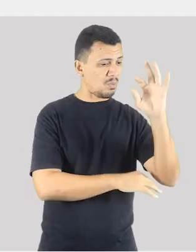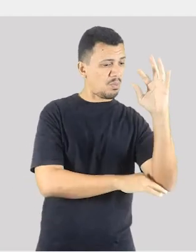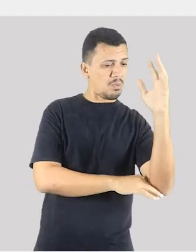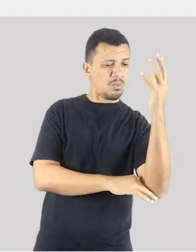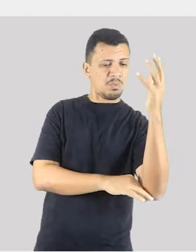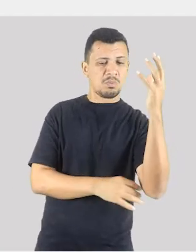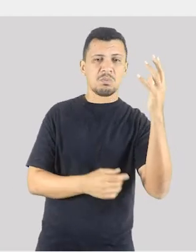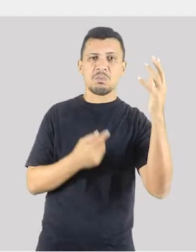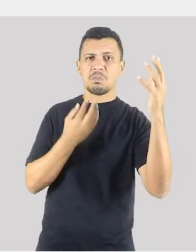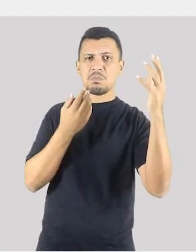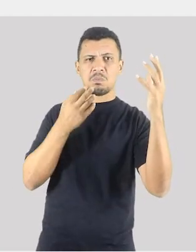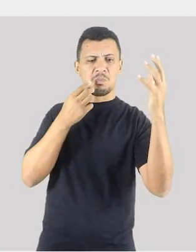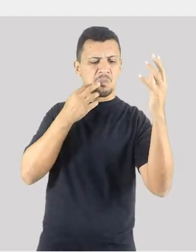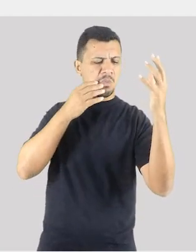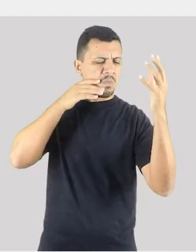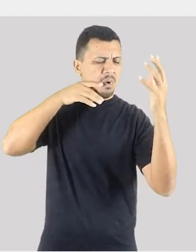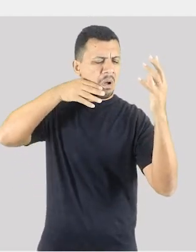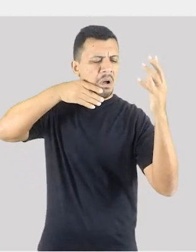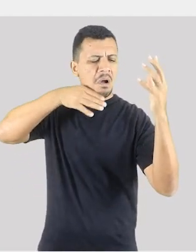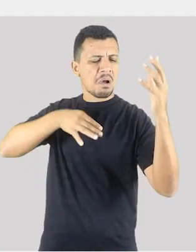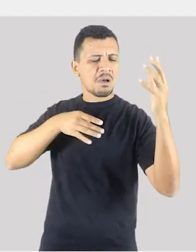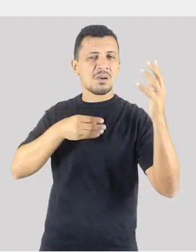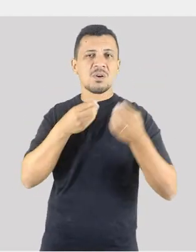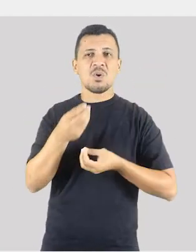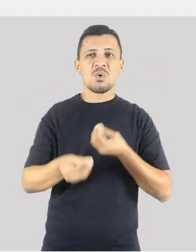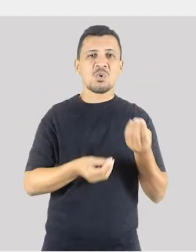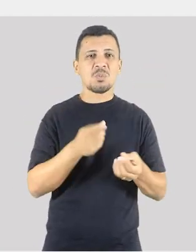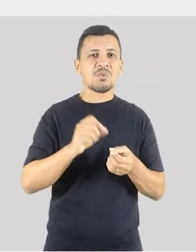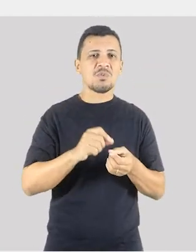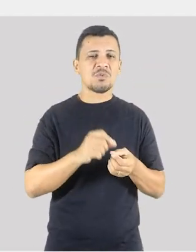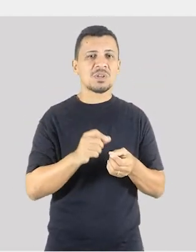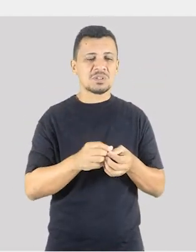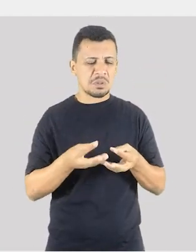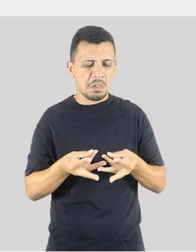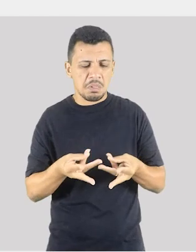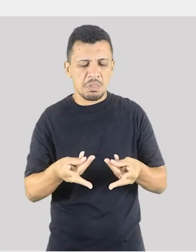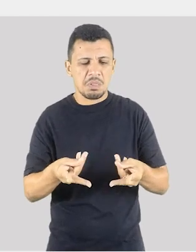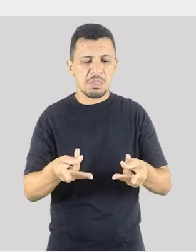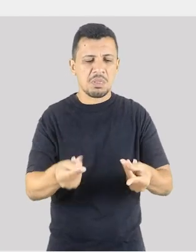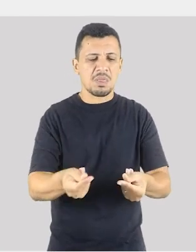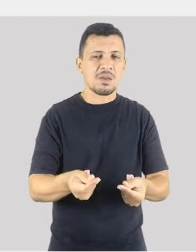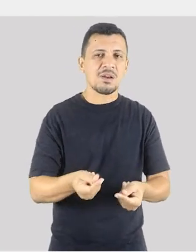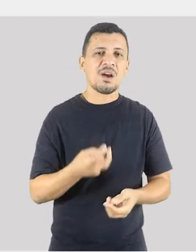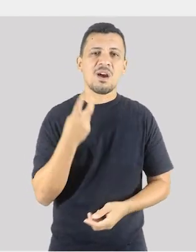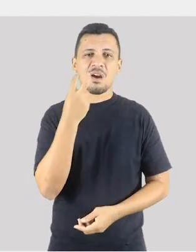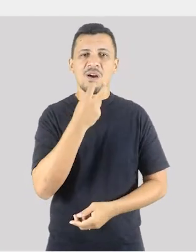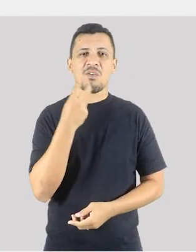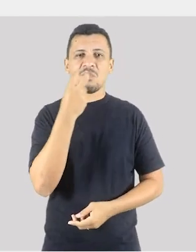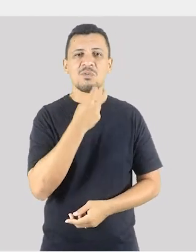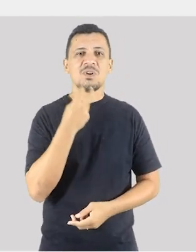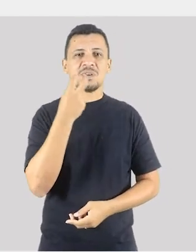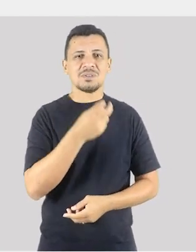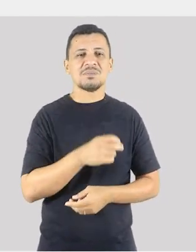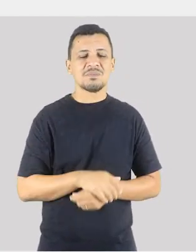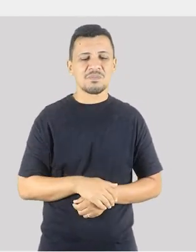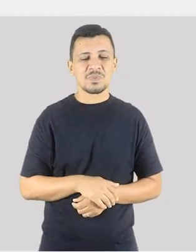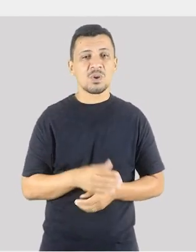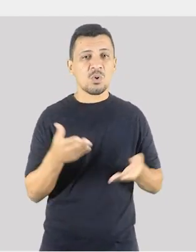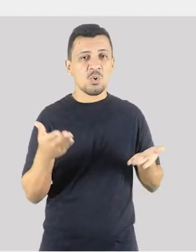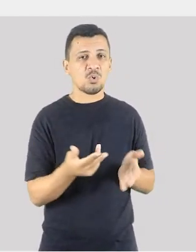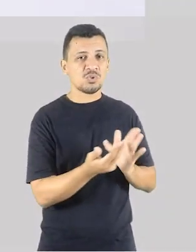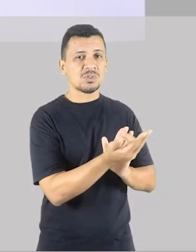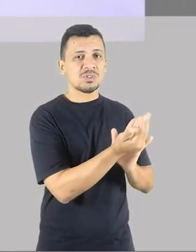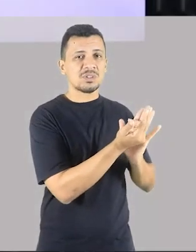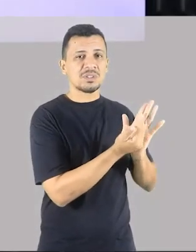boca. Sofreremos alguma decomposição lírica até o mato sair na voz. Hoje, eu desenho